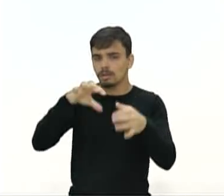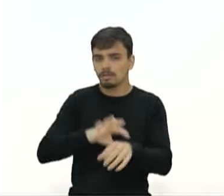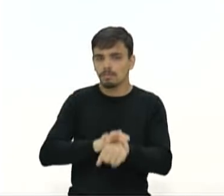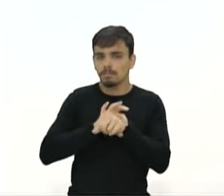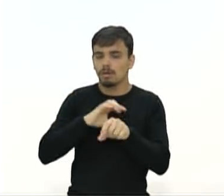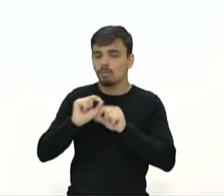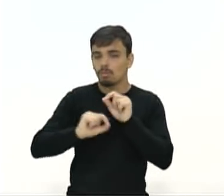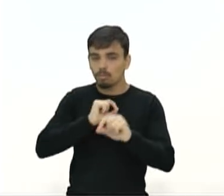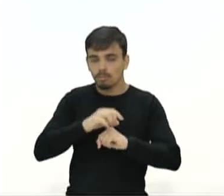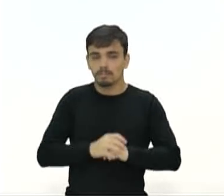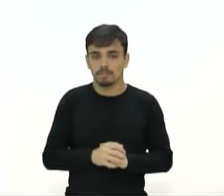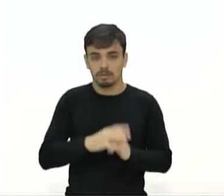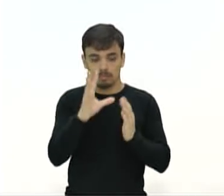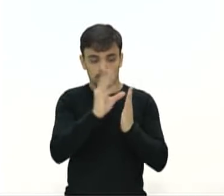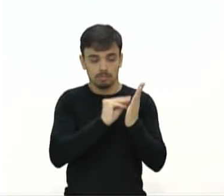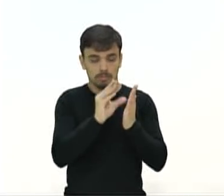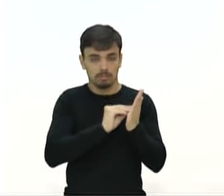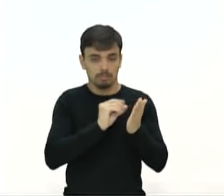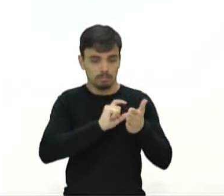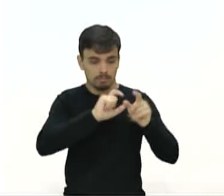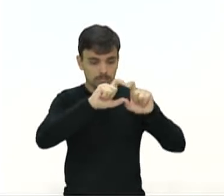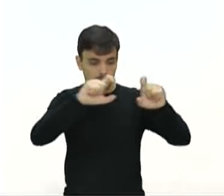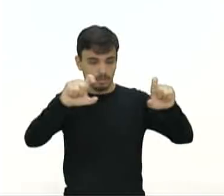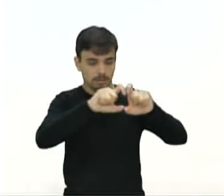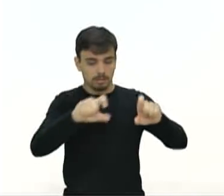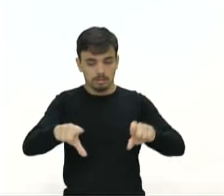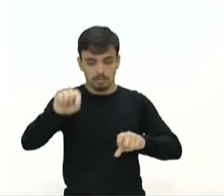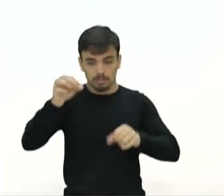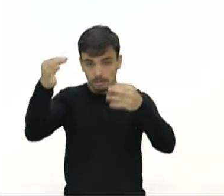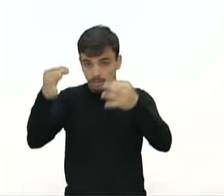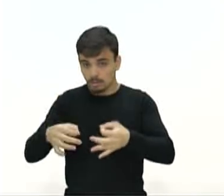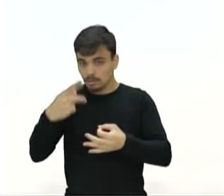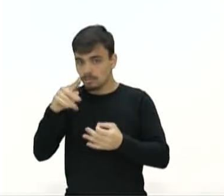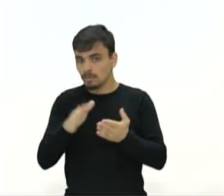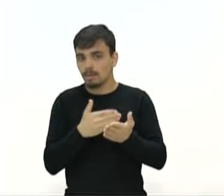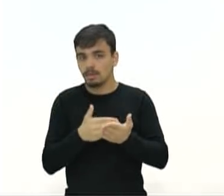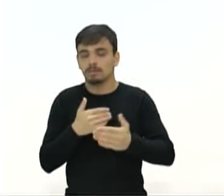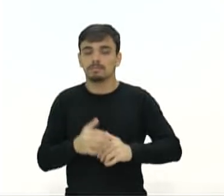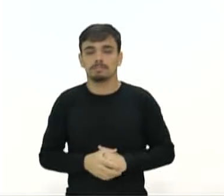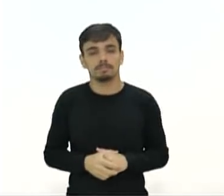que copie um enunciado e a alternativa correta no caderno.